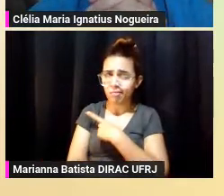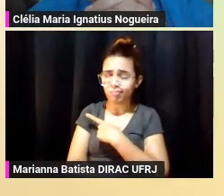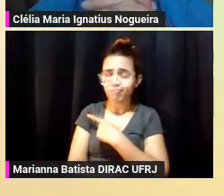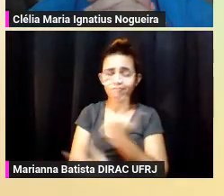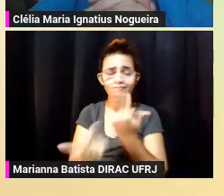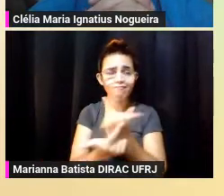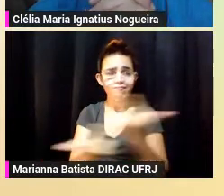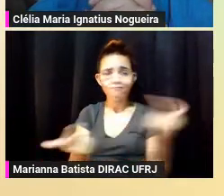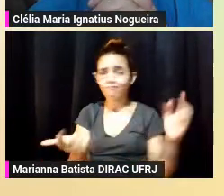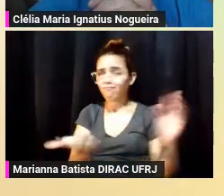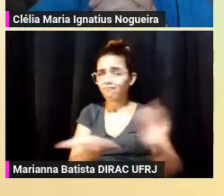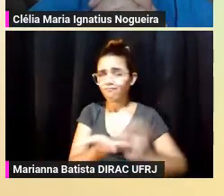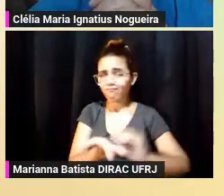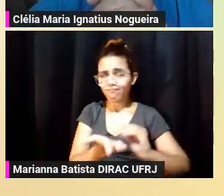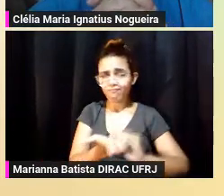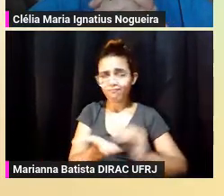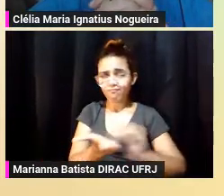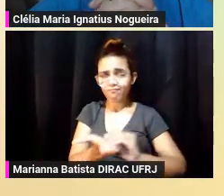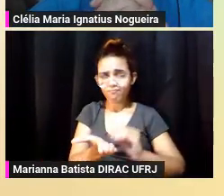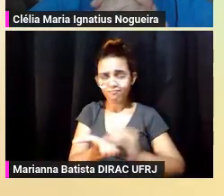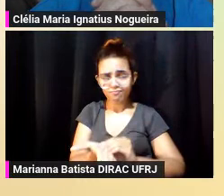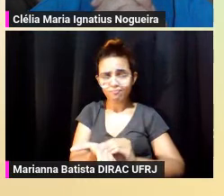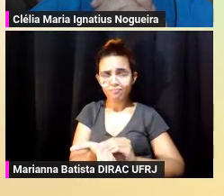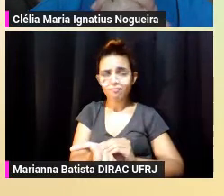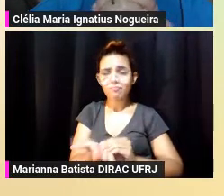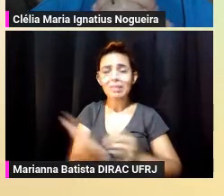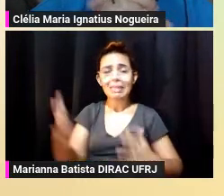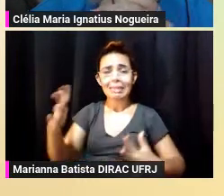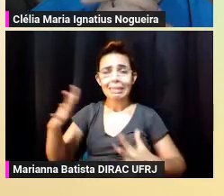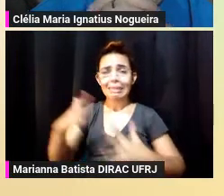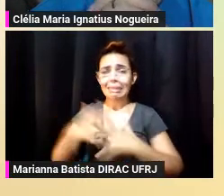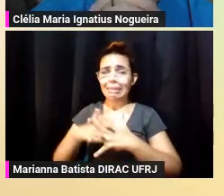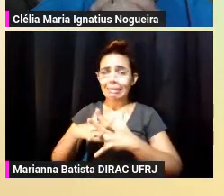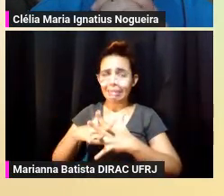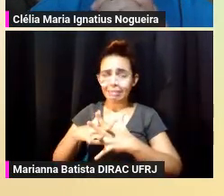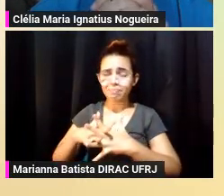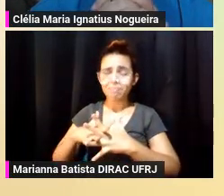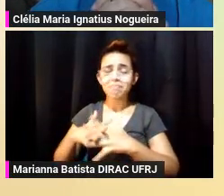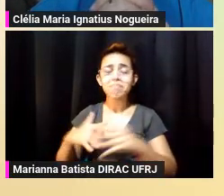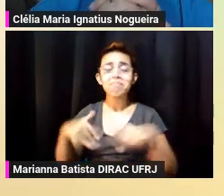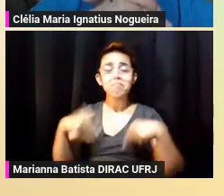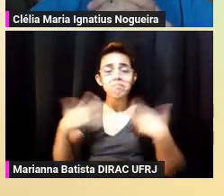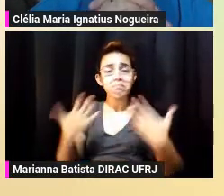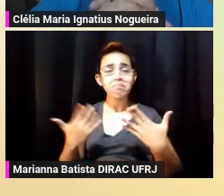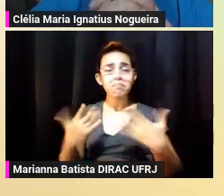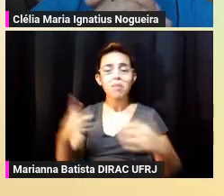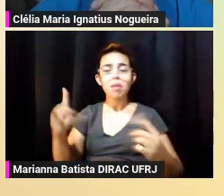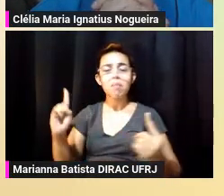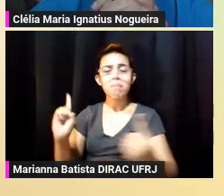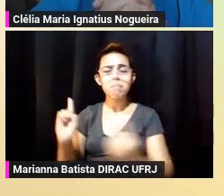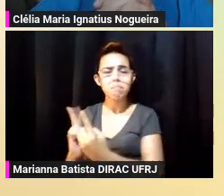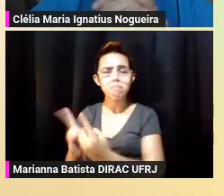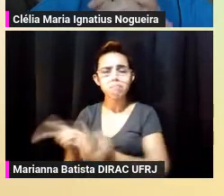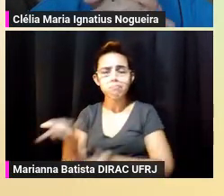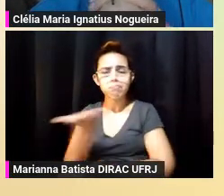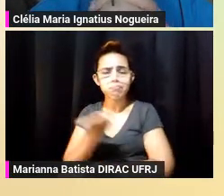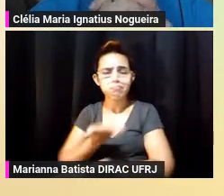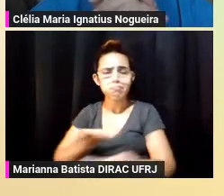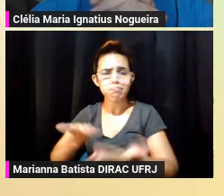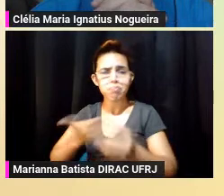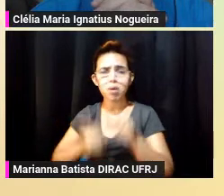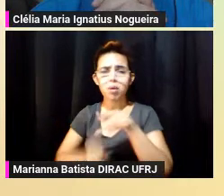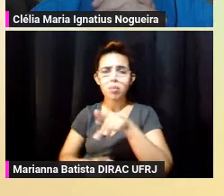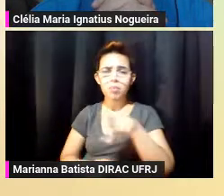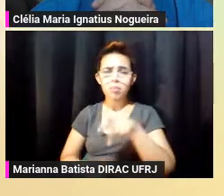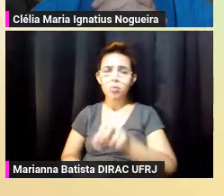parceria, eu conheci, fiquei bem próximo do professor Biratã, e ele falou para mim, olha, menina, você,